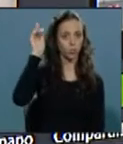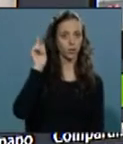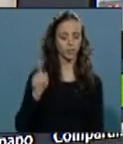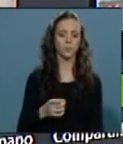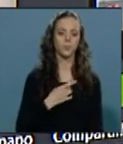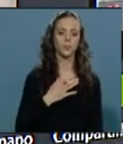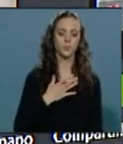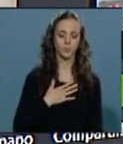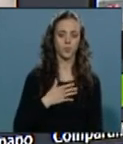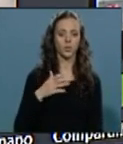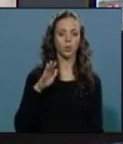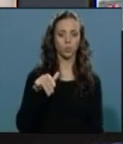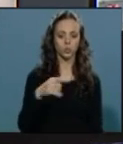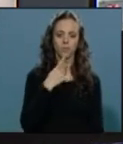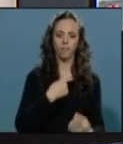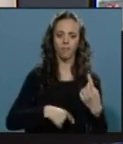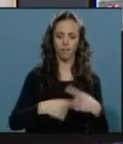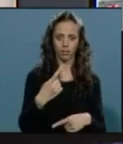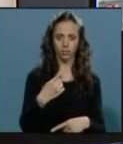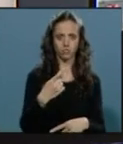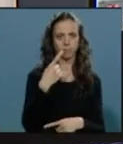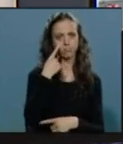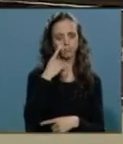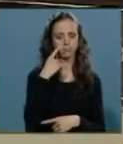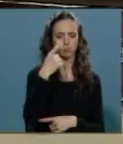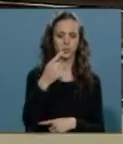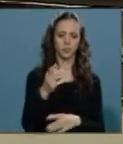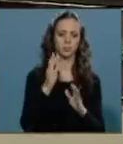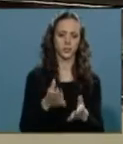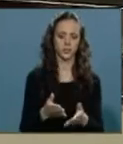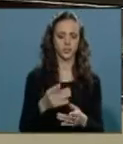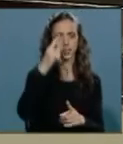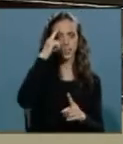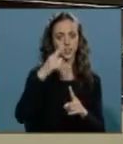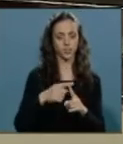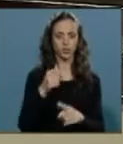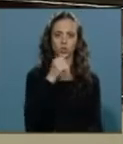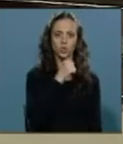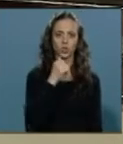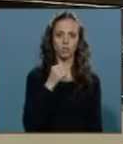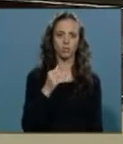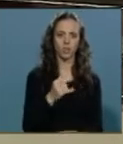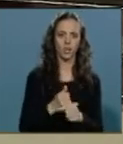Os empresários do Porto Santo reclamam uma atenção especial para um destino que sofre de dupla